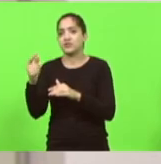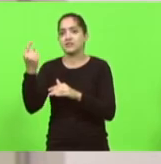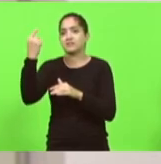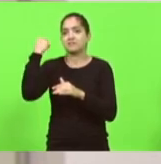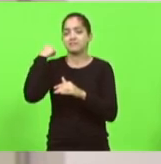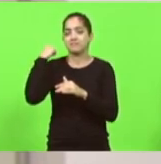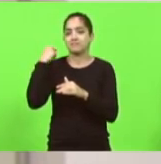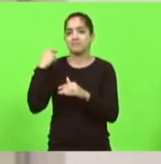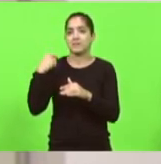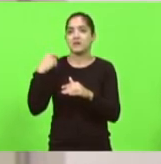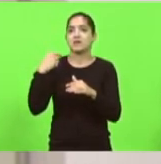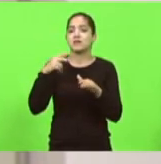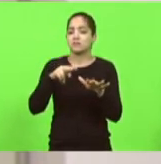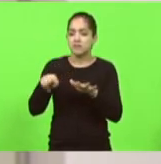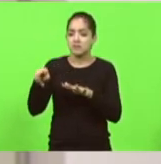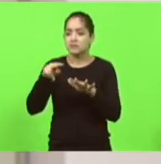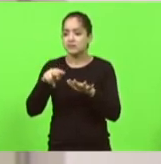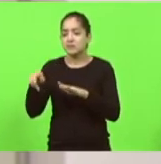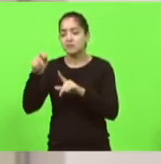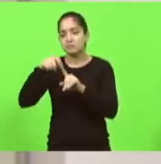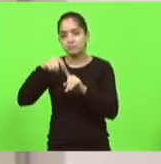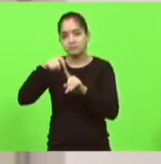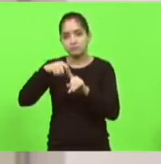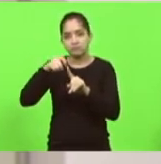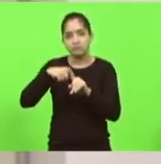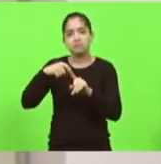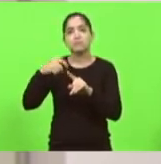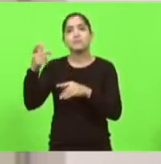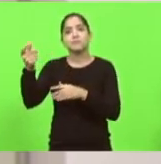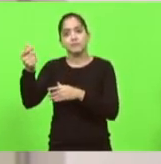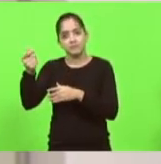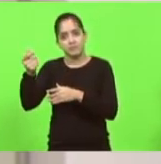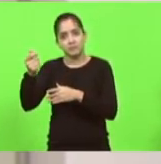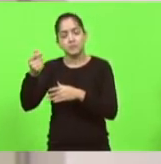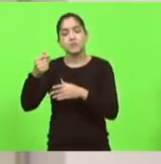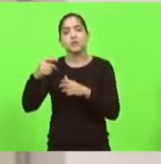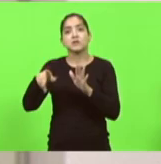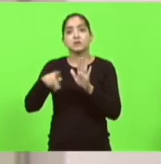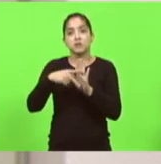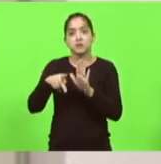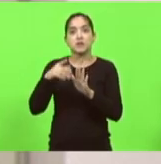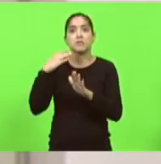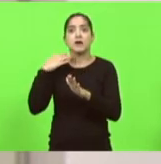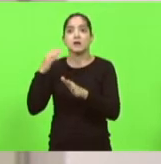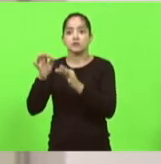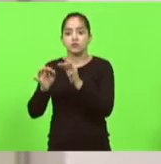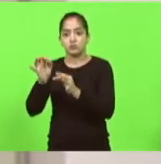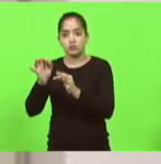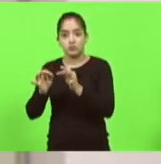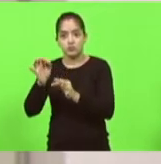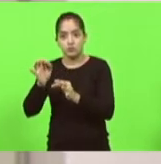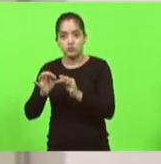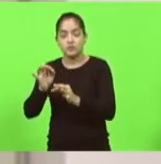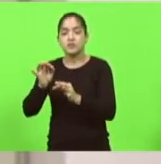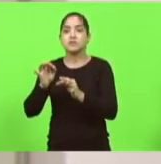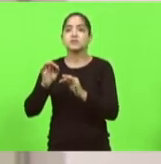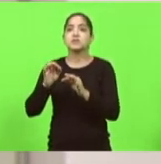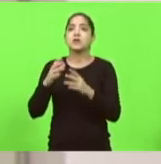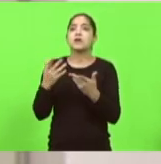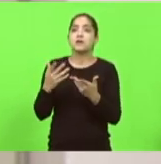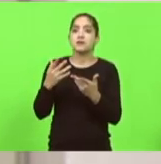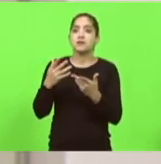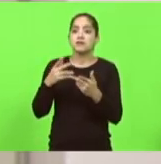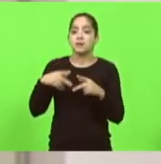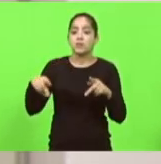Toda semana, todo mês, entrando dinheiro do trabalho que o juiz e o Poder Judiciário e a Procuradoria fazem lá no